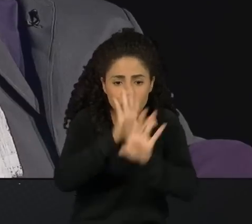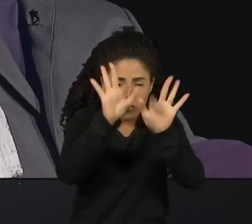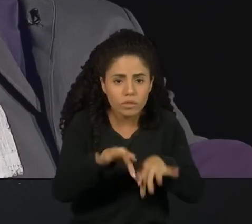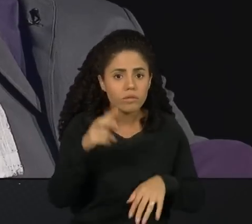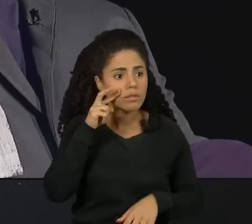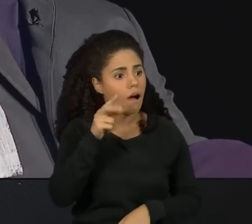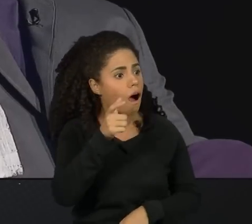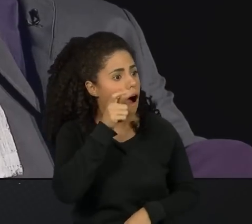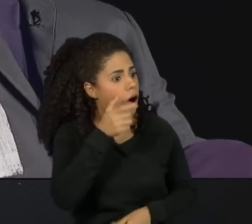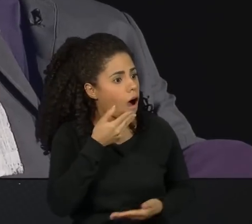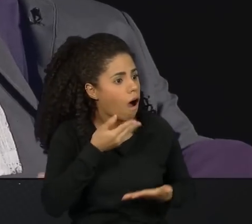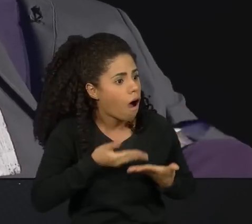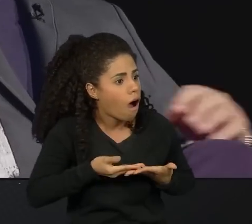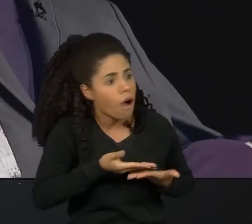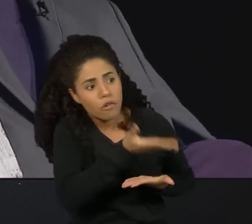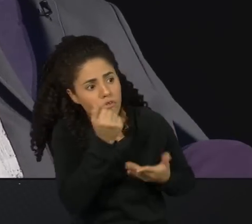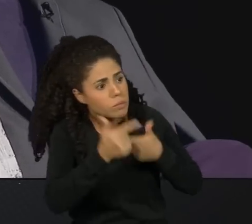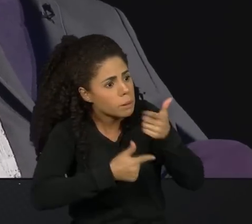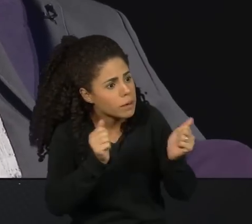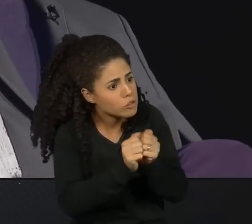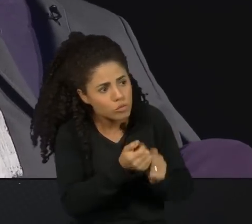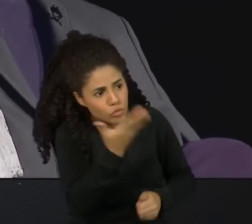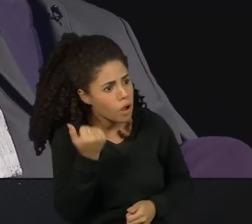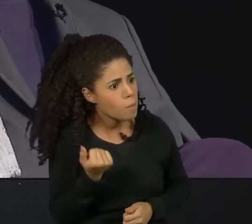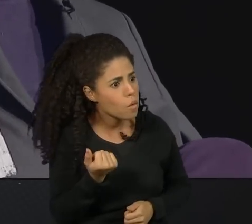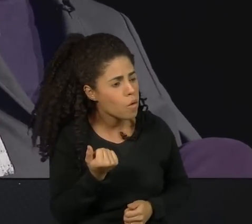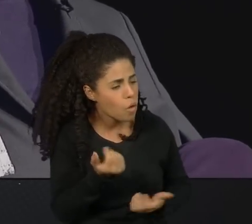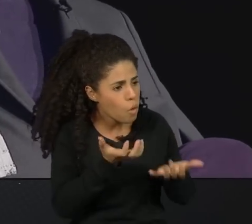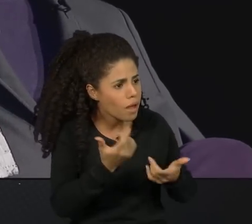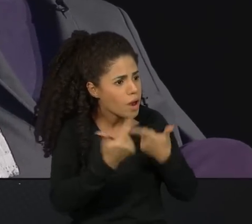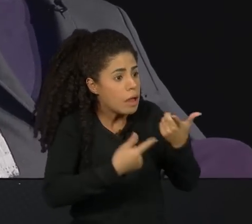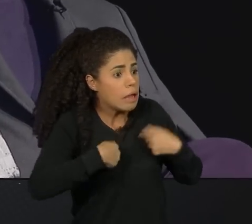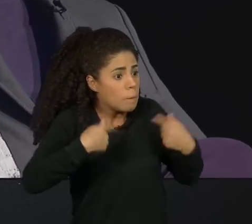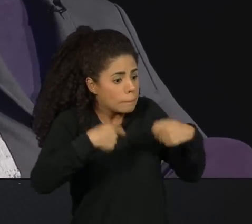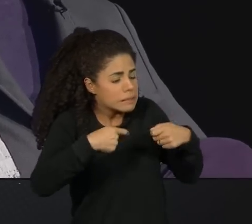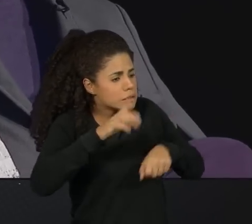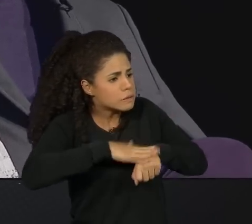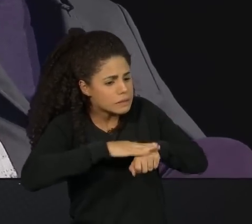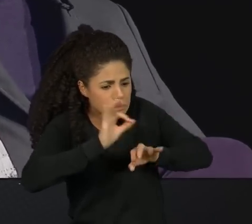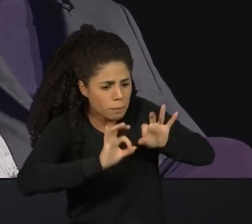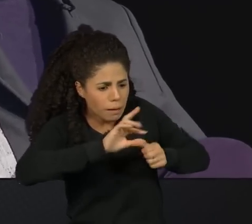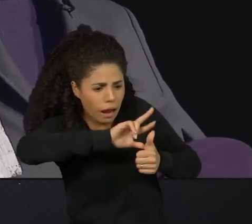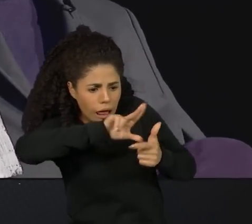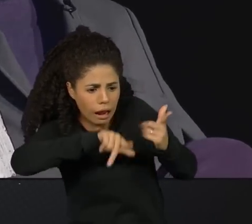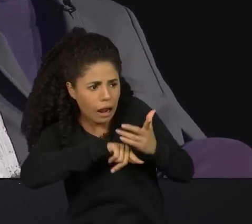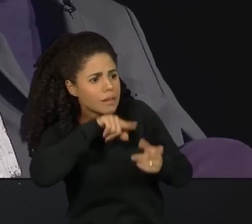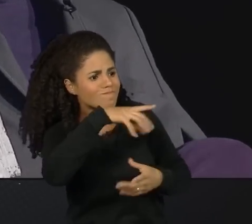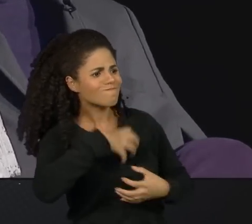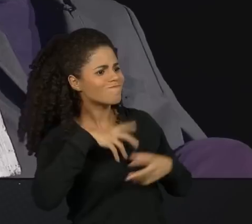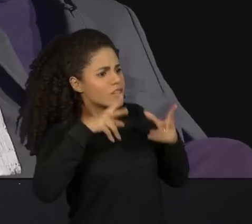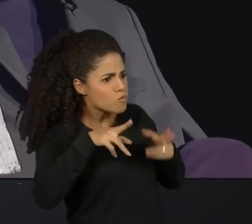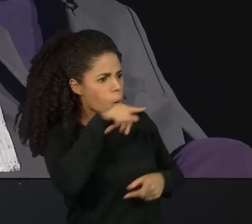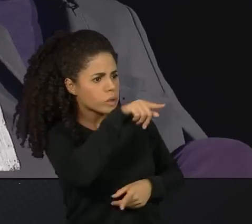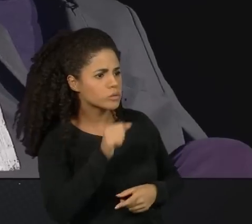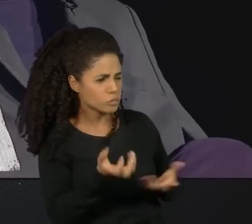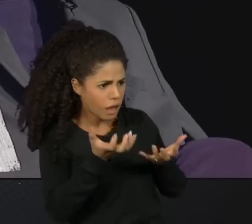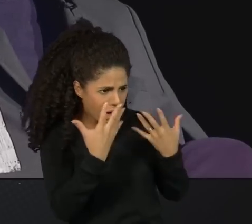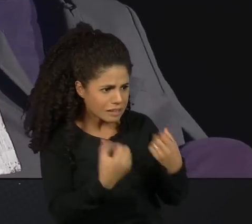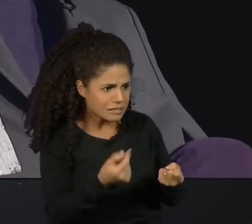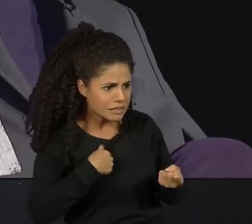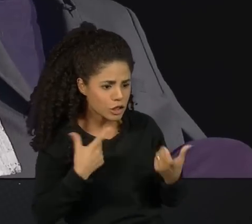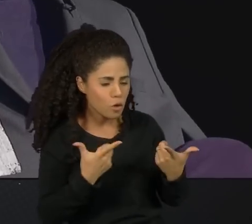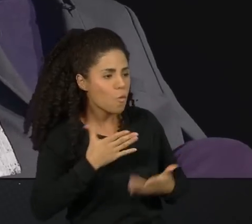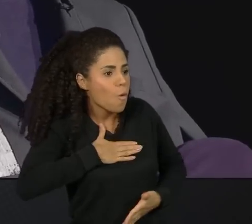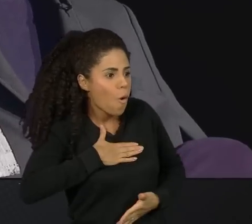que eu fui falar com ele, cara, vamos trabalhar junto, eu tô precisando de fazer algumas coisas artísticas desse sentido, assim, é bom para mim, eu